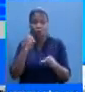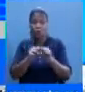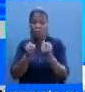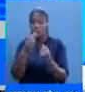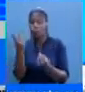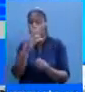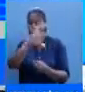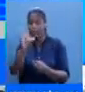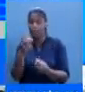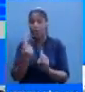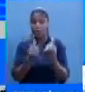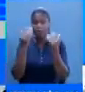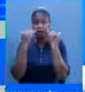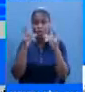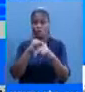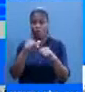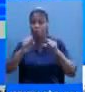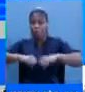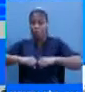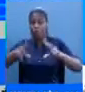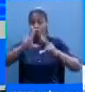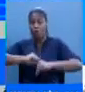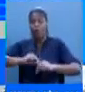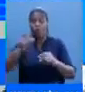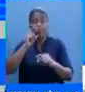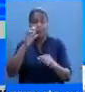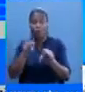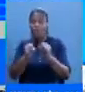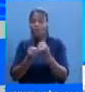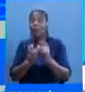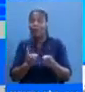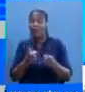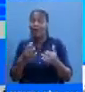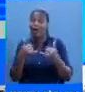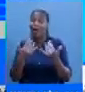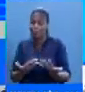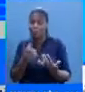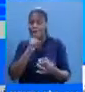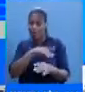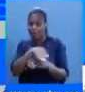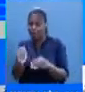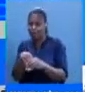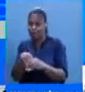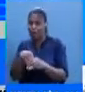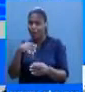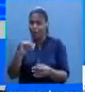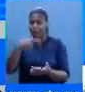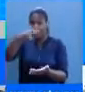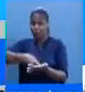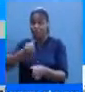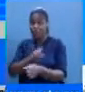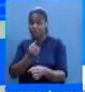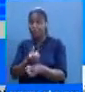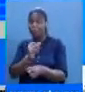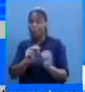dois países. Uma das novidades deste novo acordo de segurança social é que passam a estar contemplados o subsídio de emprego